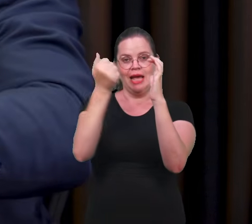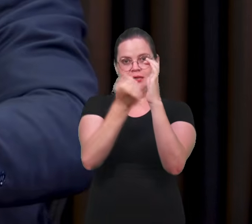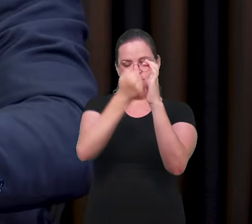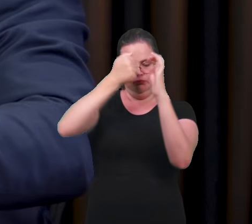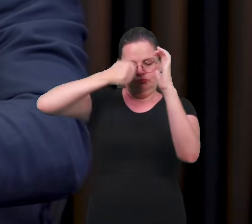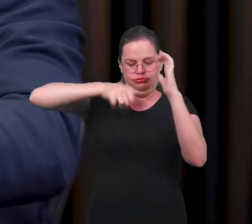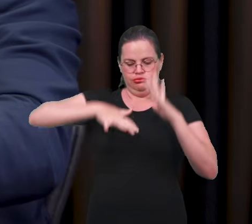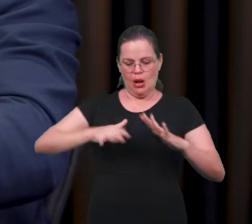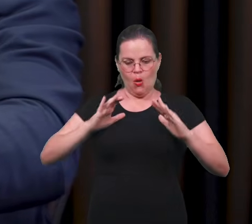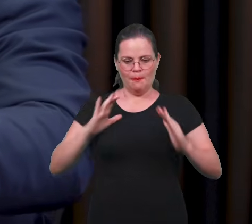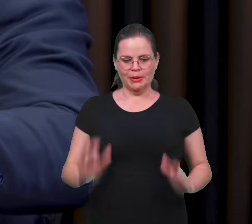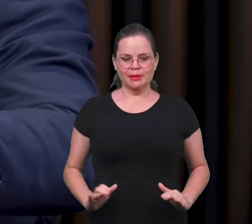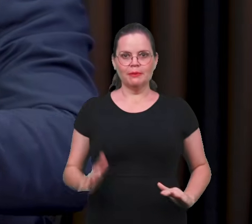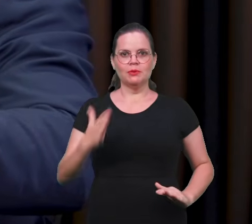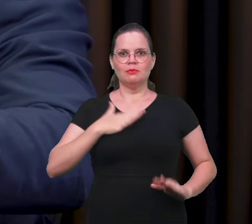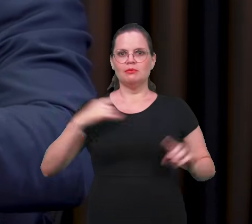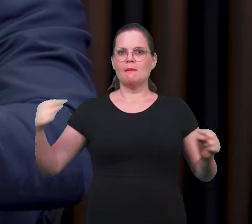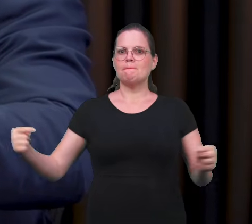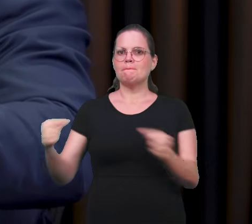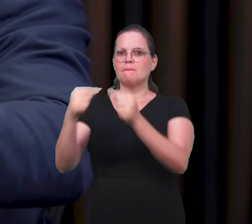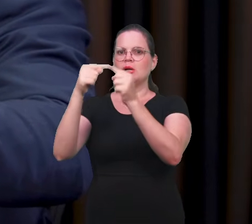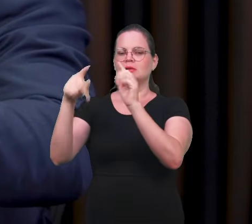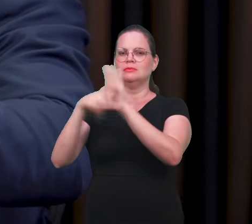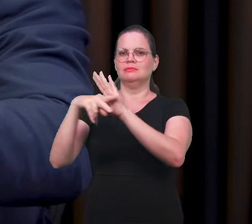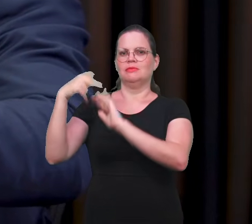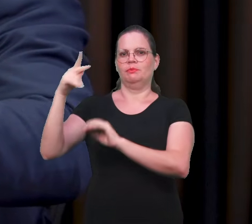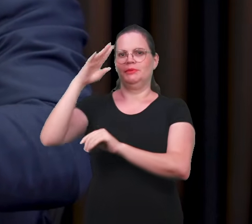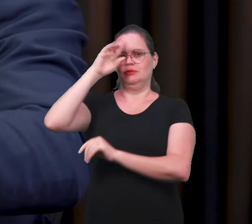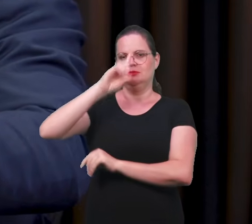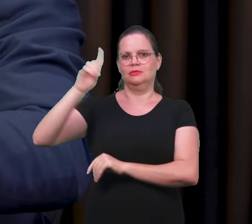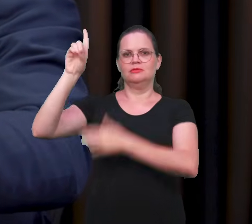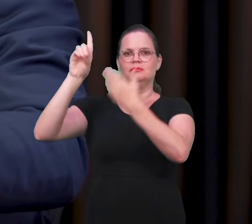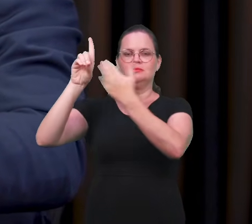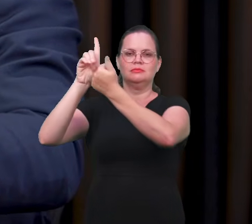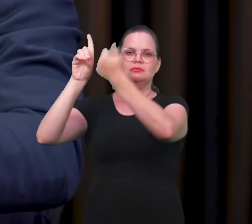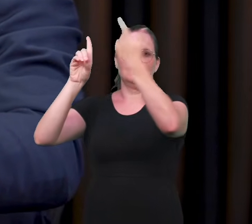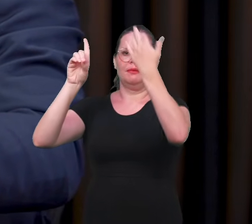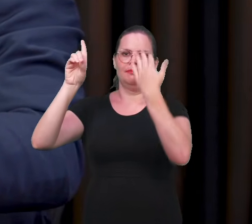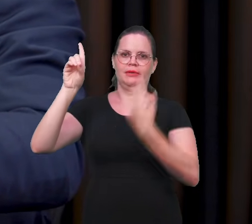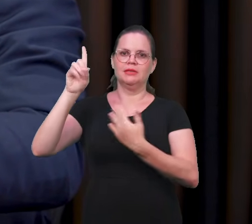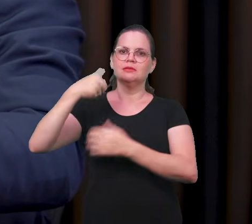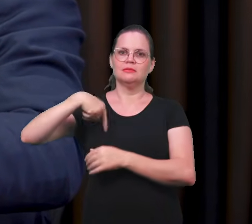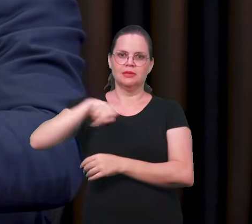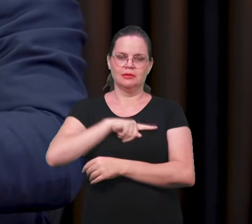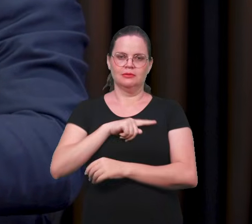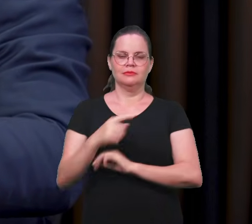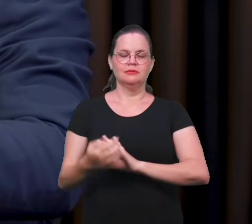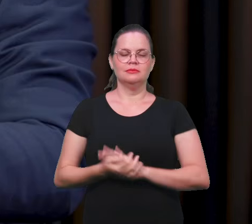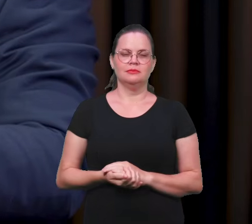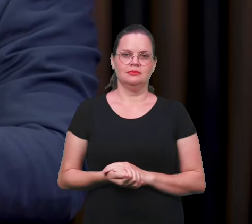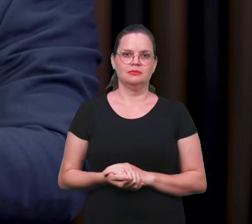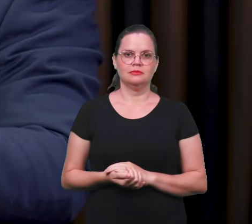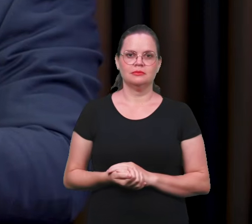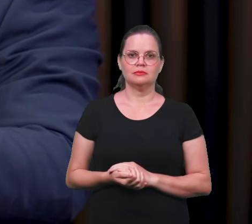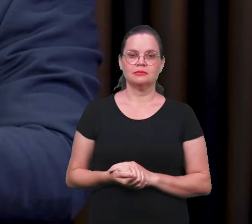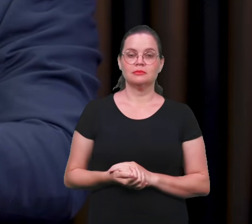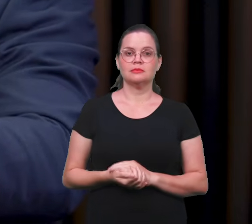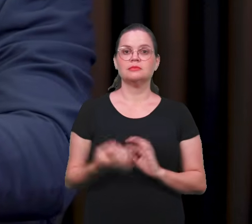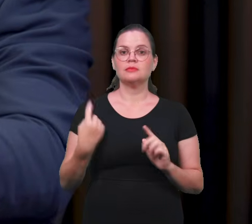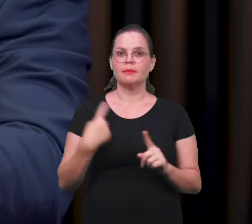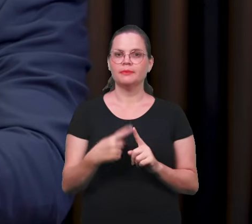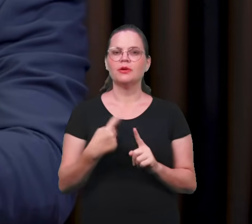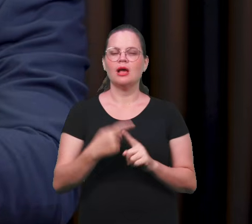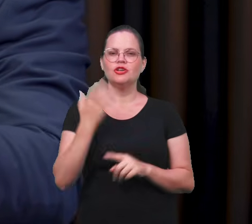comportamento, estará alinhado com aquilo que é bênção do Senhor. Porque